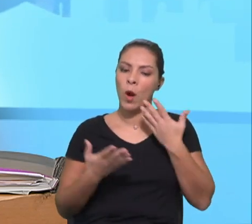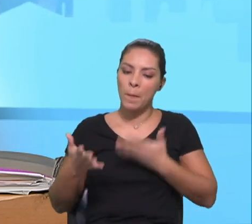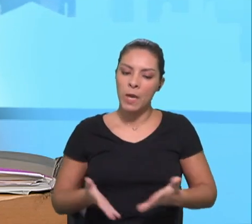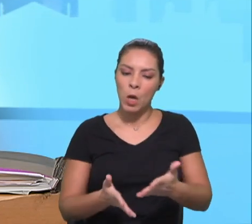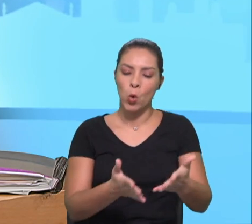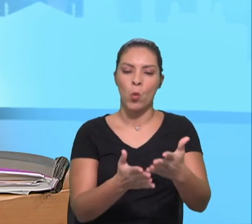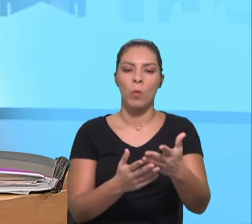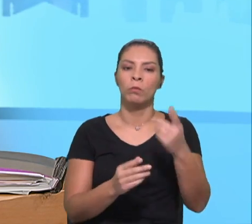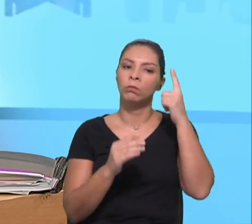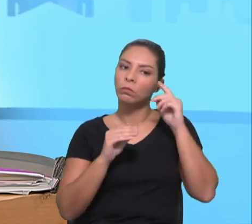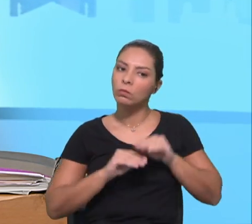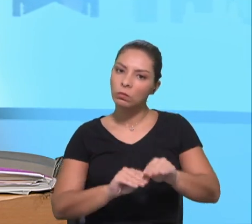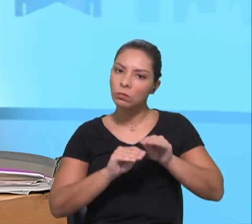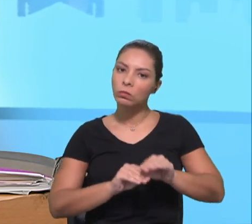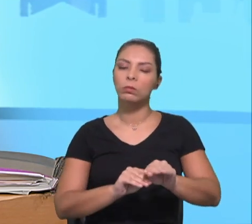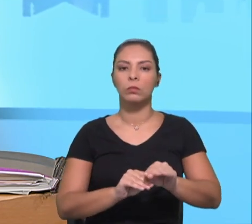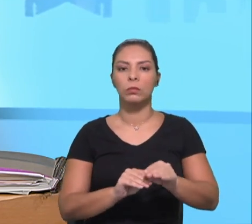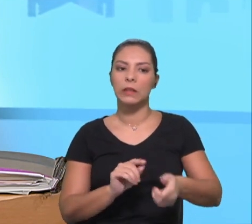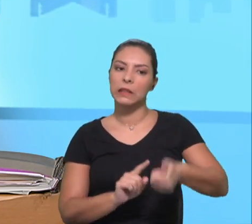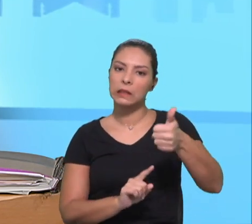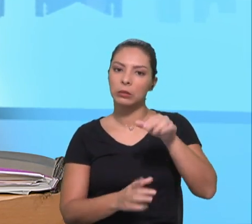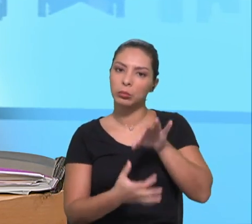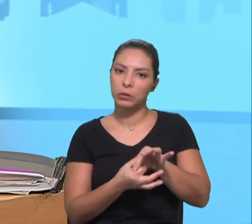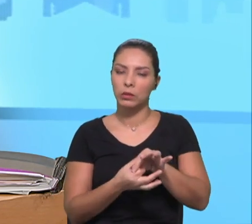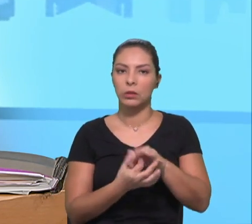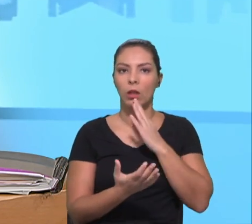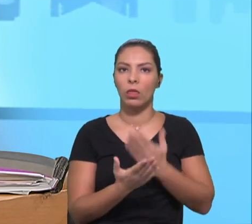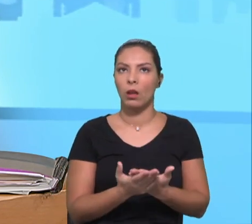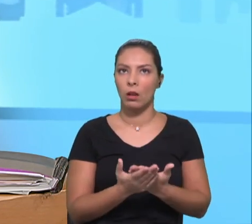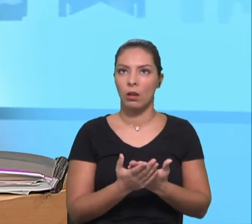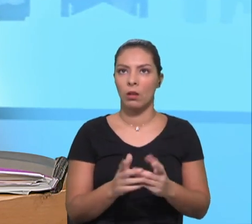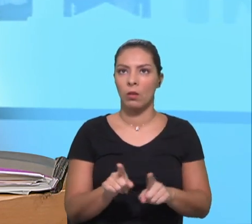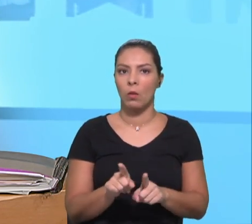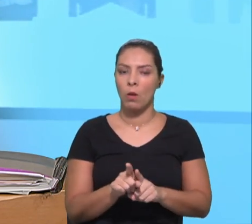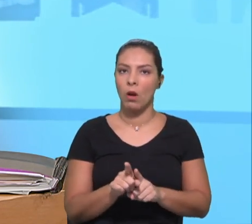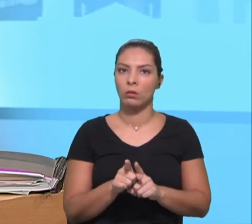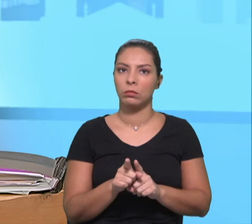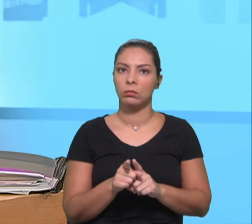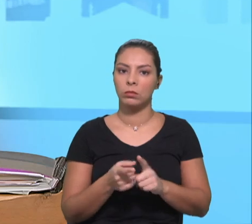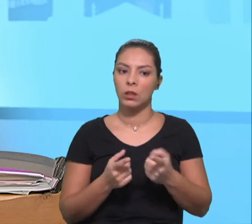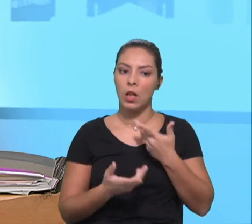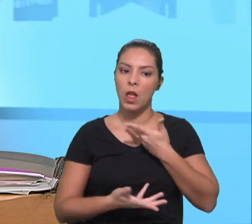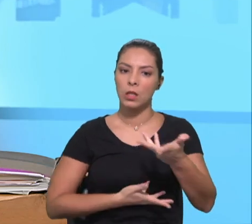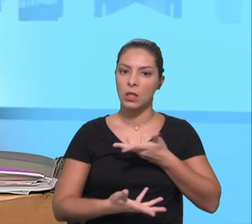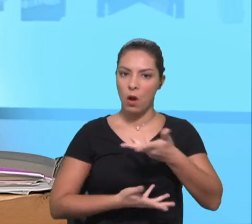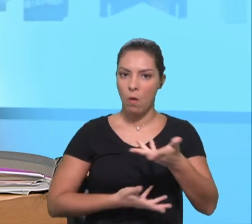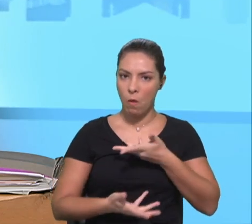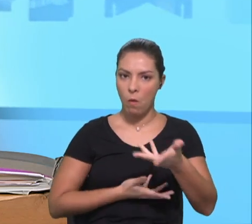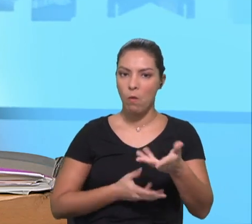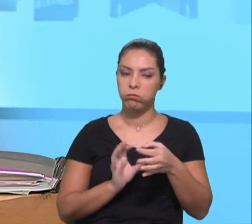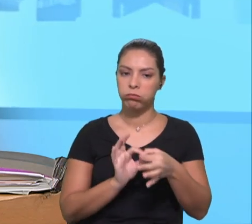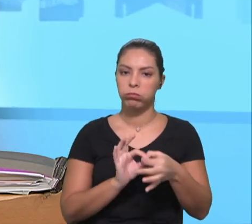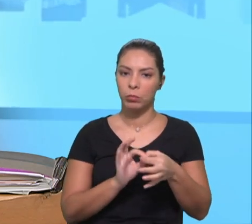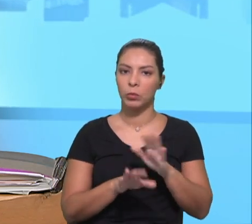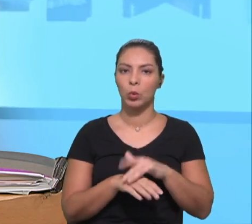percurso formativo que pretendemos para relacionar precisamente todos os agentes, se